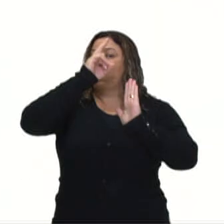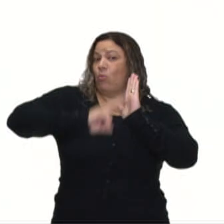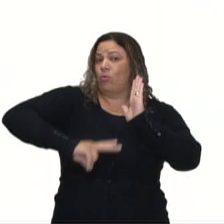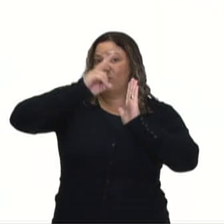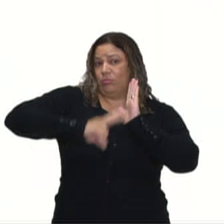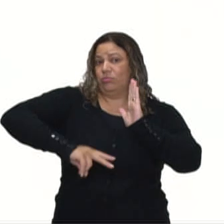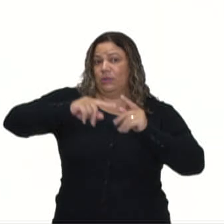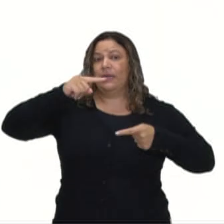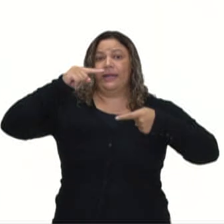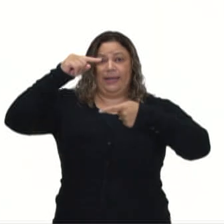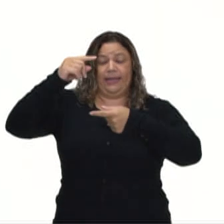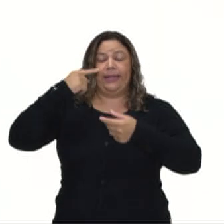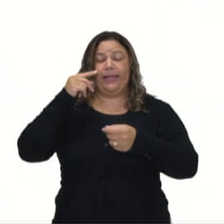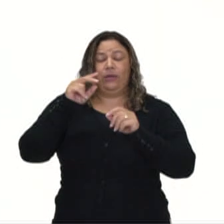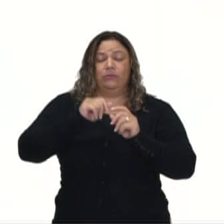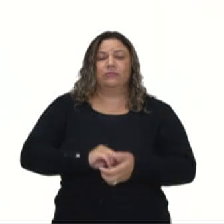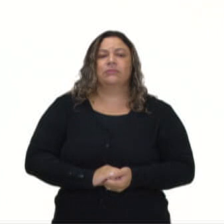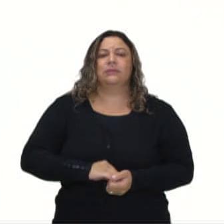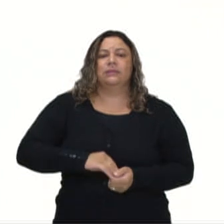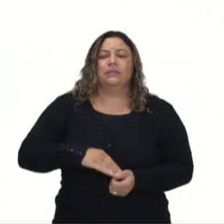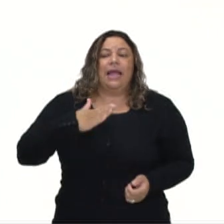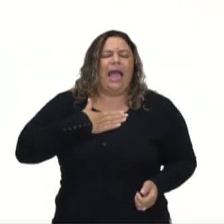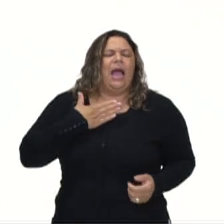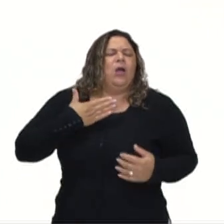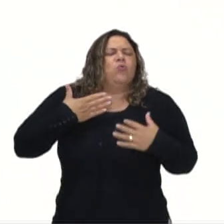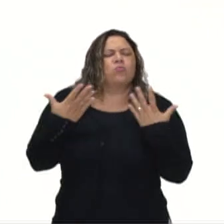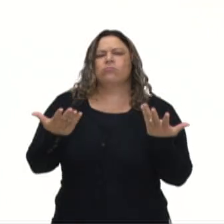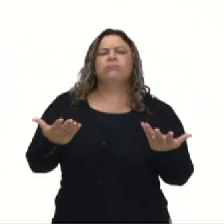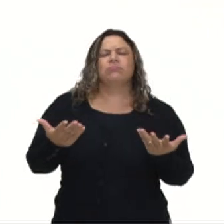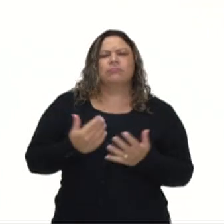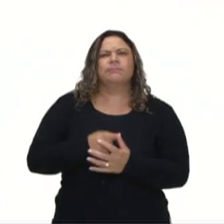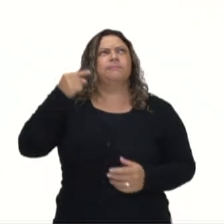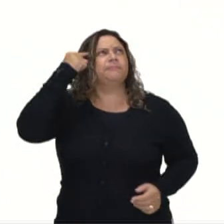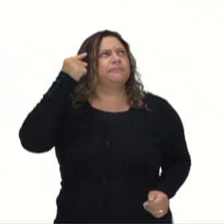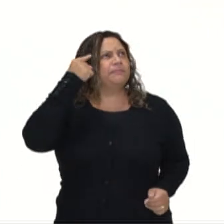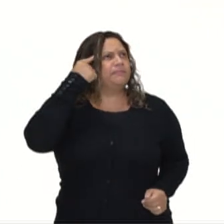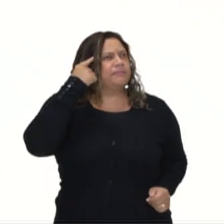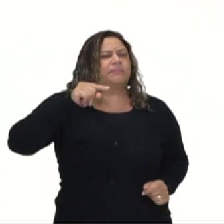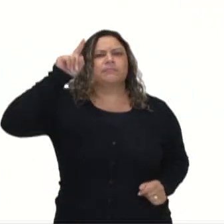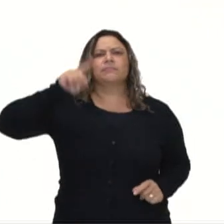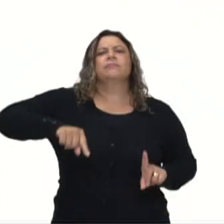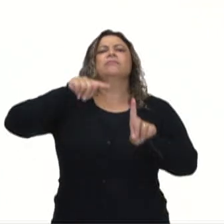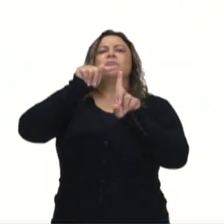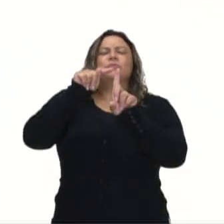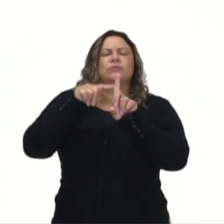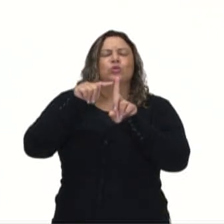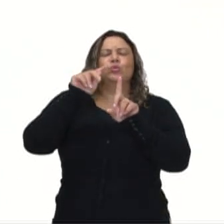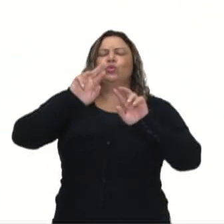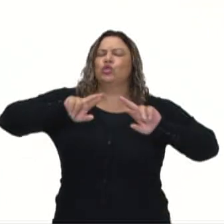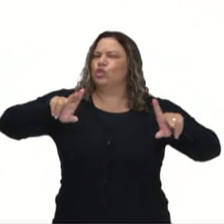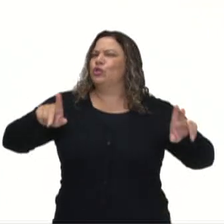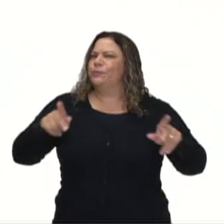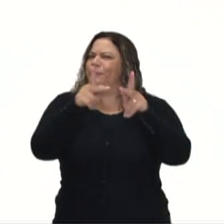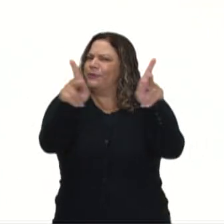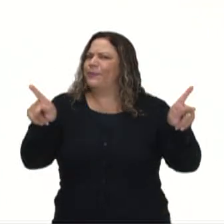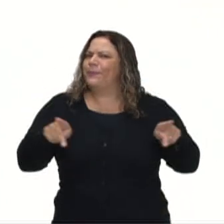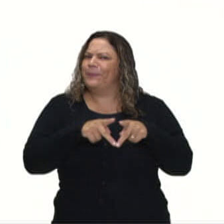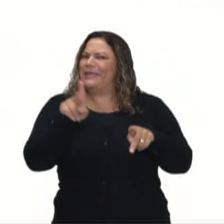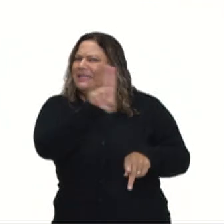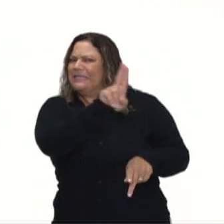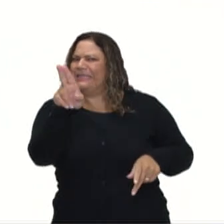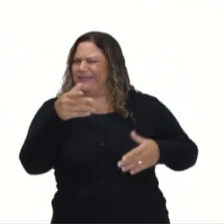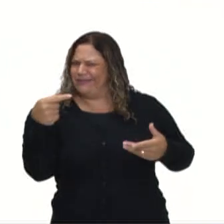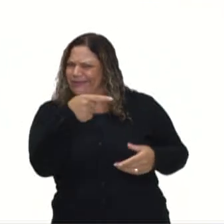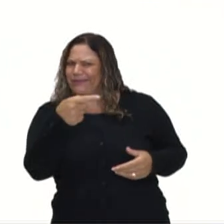trecho. Acordei e pensei, extravagância tem mesmo o nome de um tipo de pizza, não tem? De acordo com o